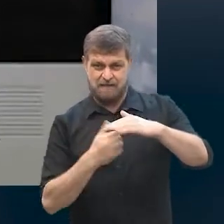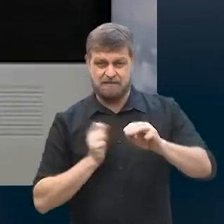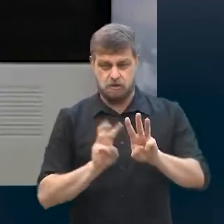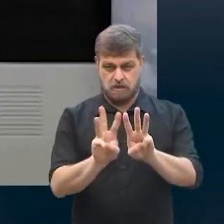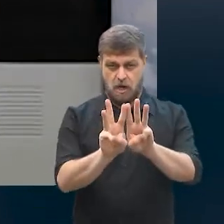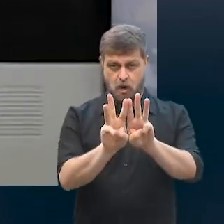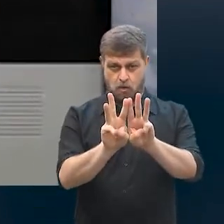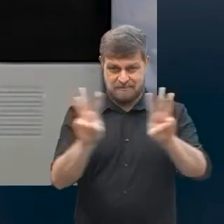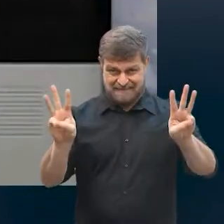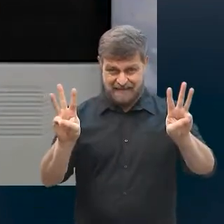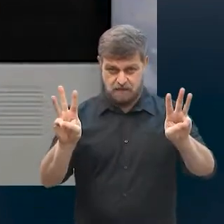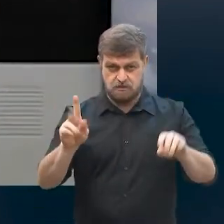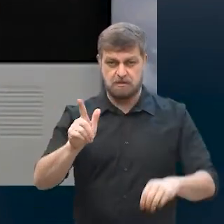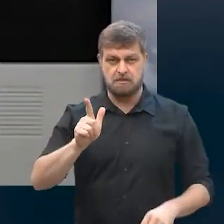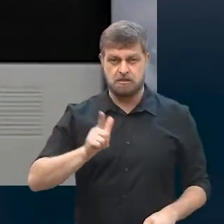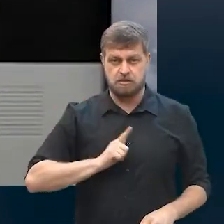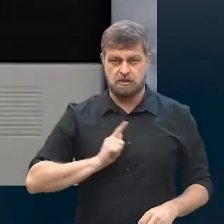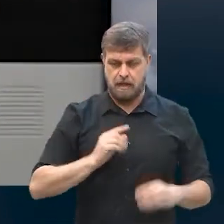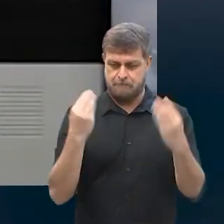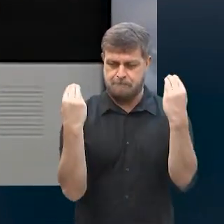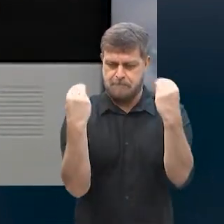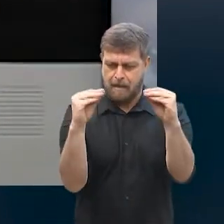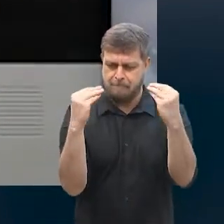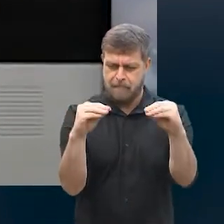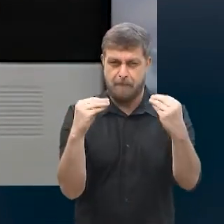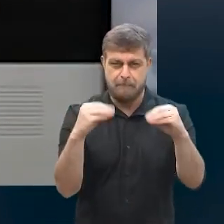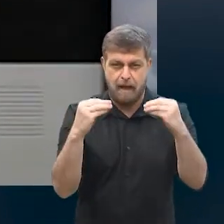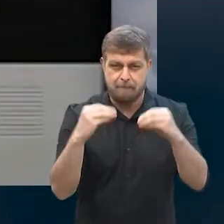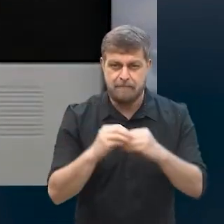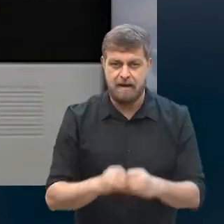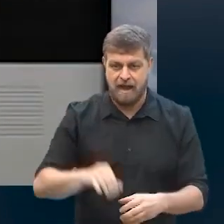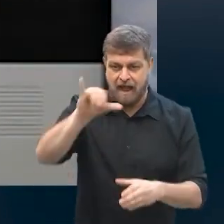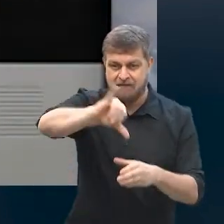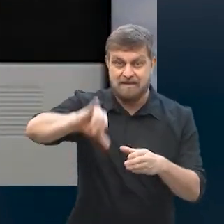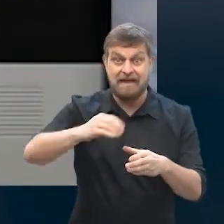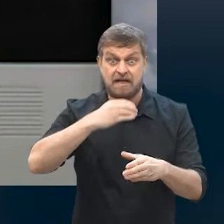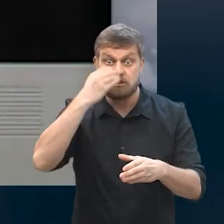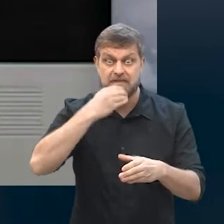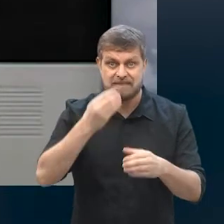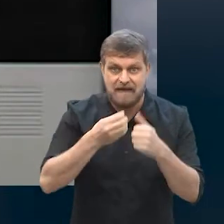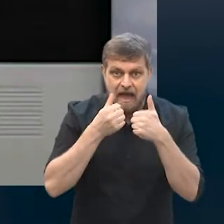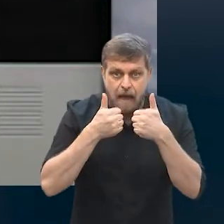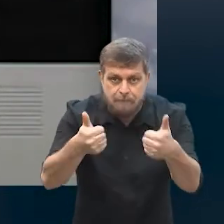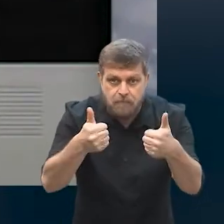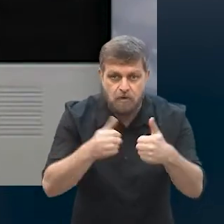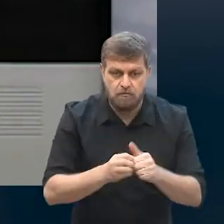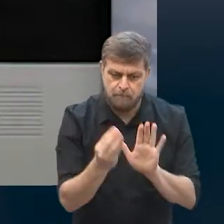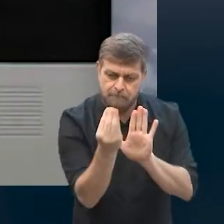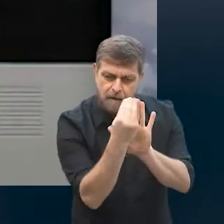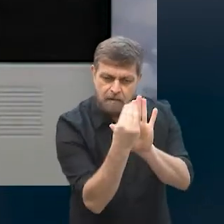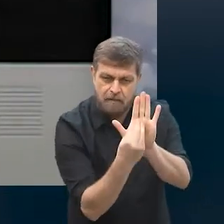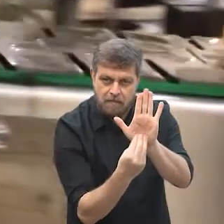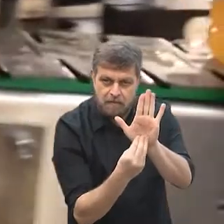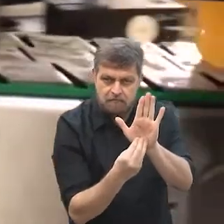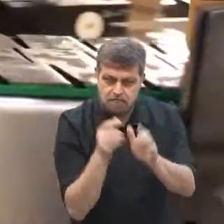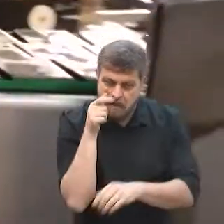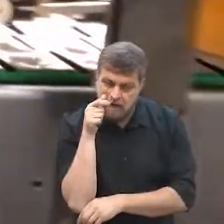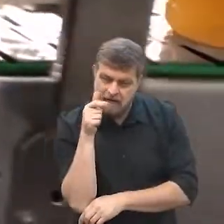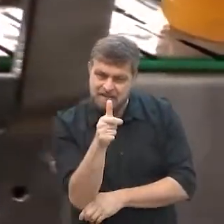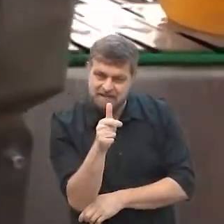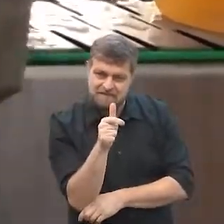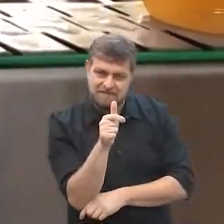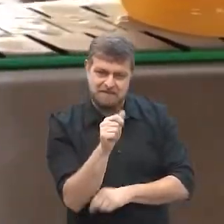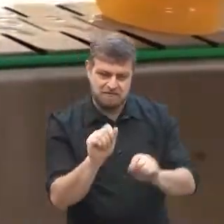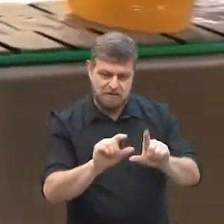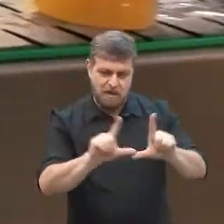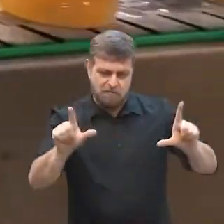dela os benefícios do vinagre de maçã, que assim, é muito interessante até